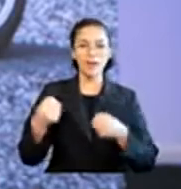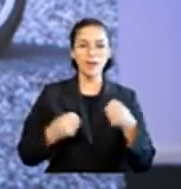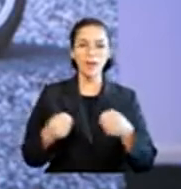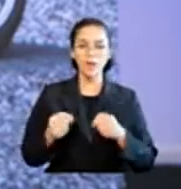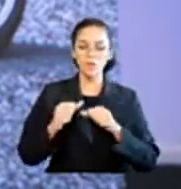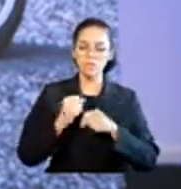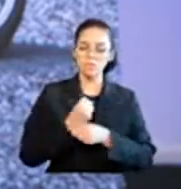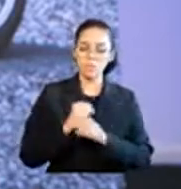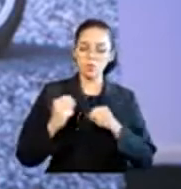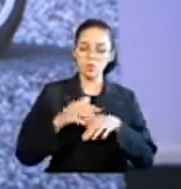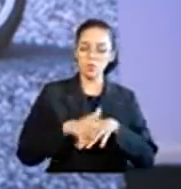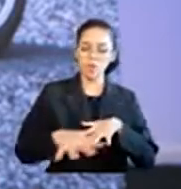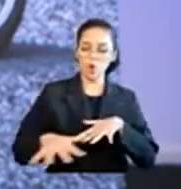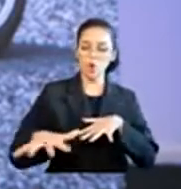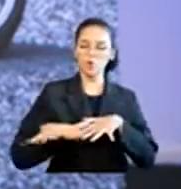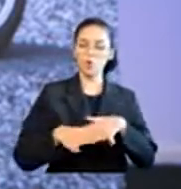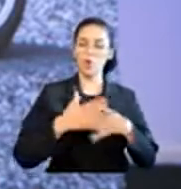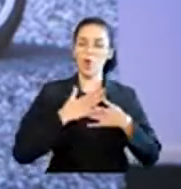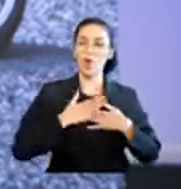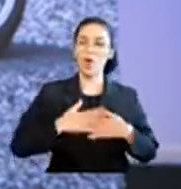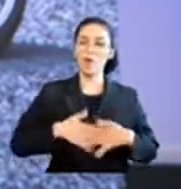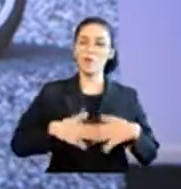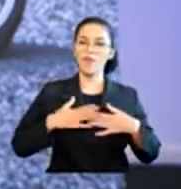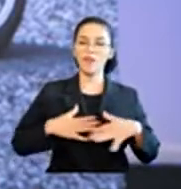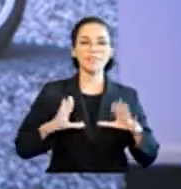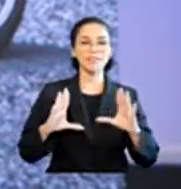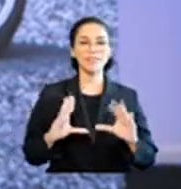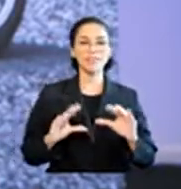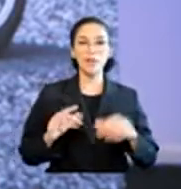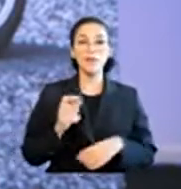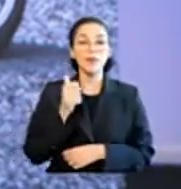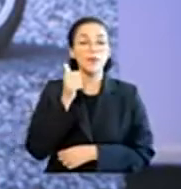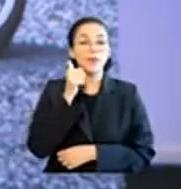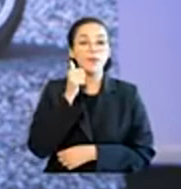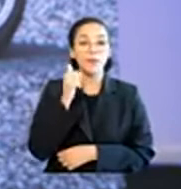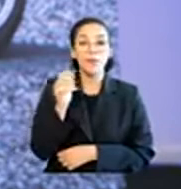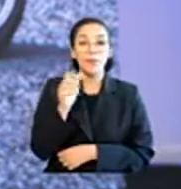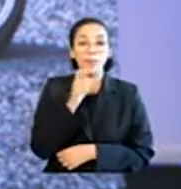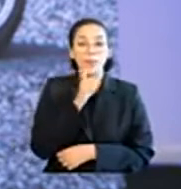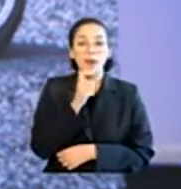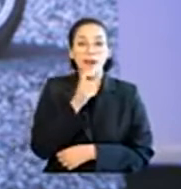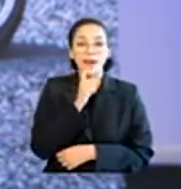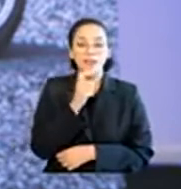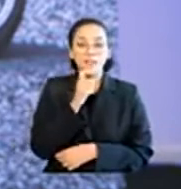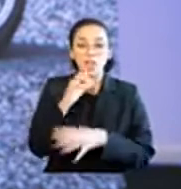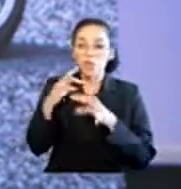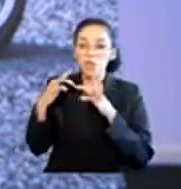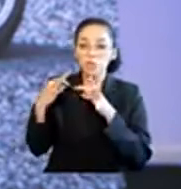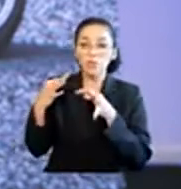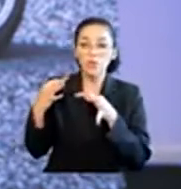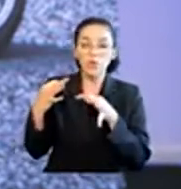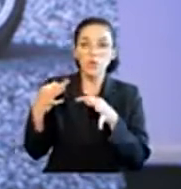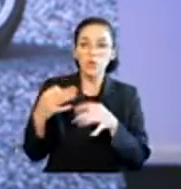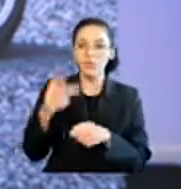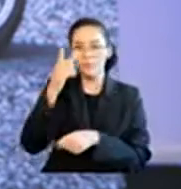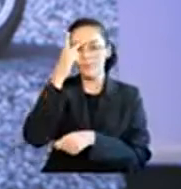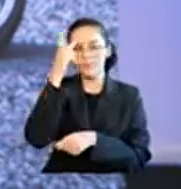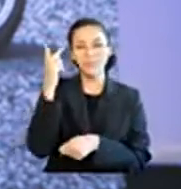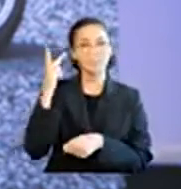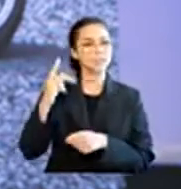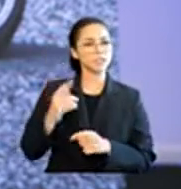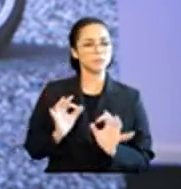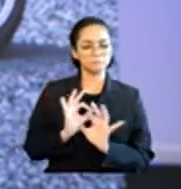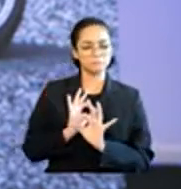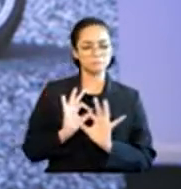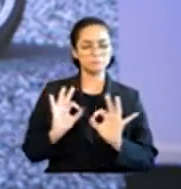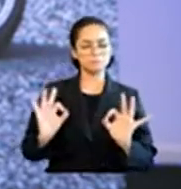espaçoso, confortável, com ar-condicionado para todos os ocupantes e com acabamento em altíssimo padrão,